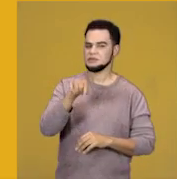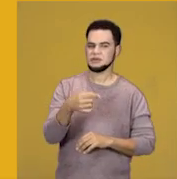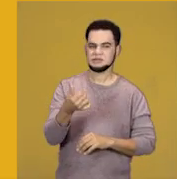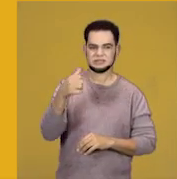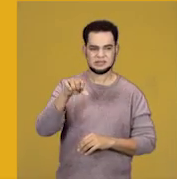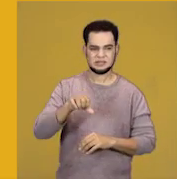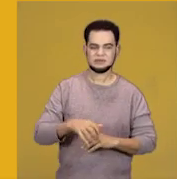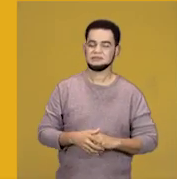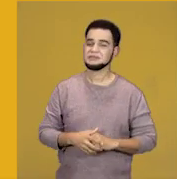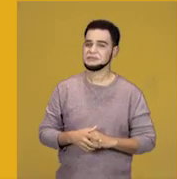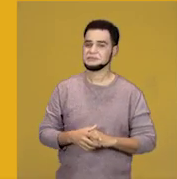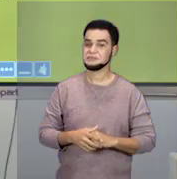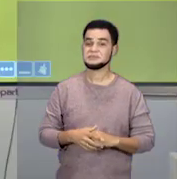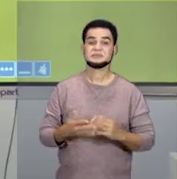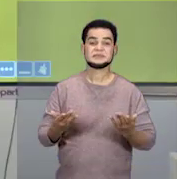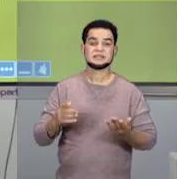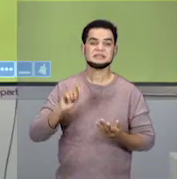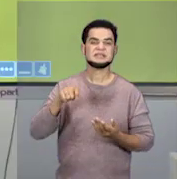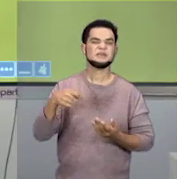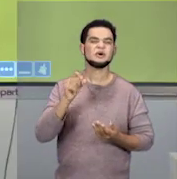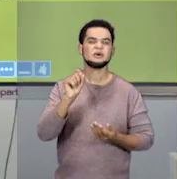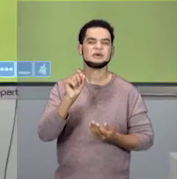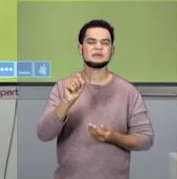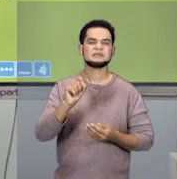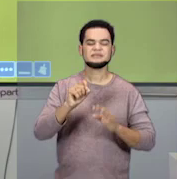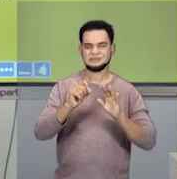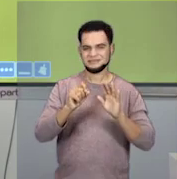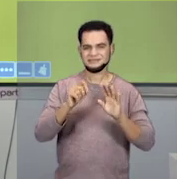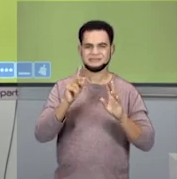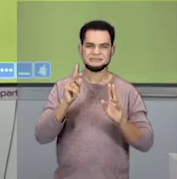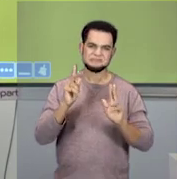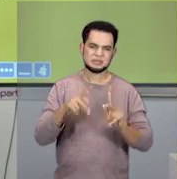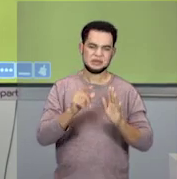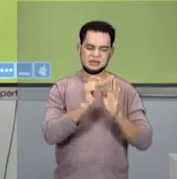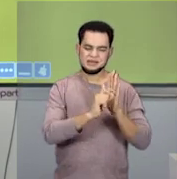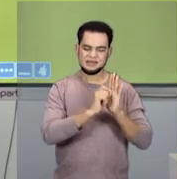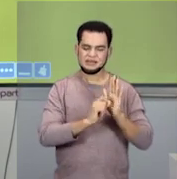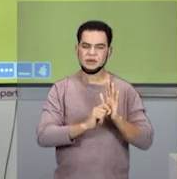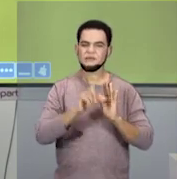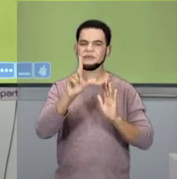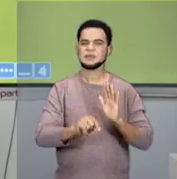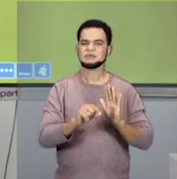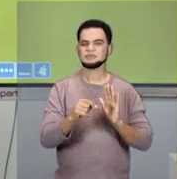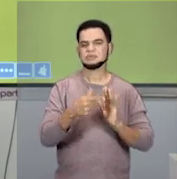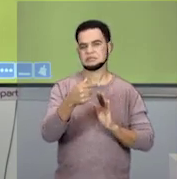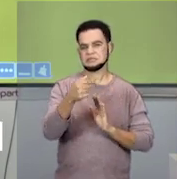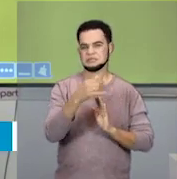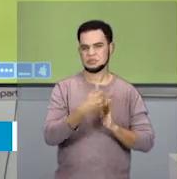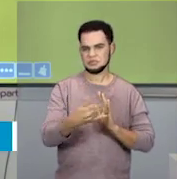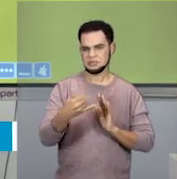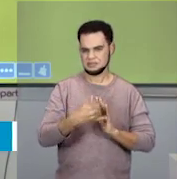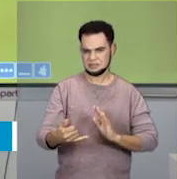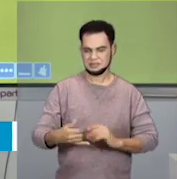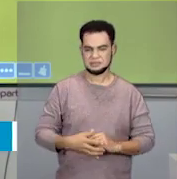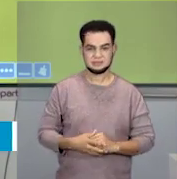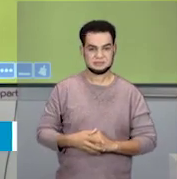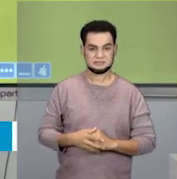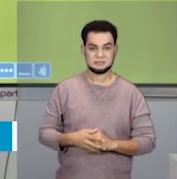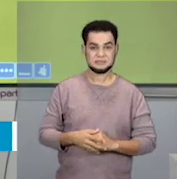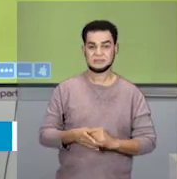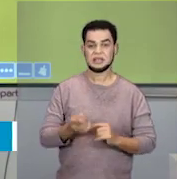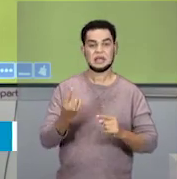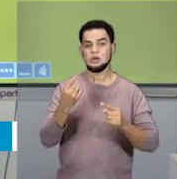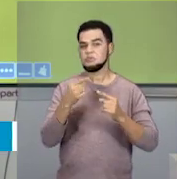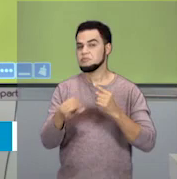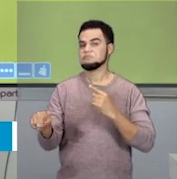0,19. Ou seja, esse texto insuficiente aqui é aquele que tem menos de 7 linhas. Não atendimento ao tipo